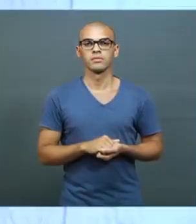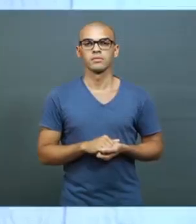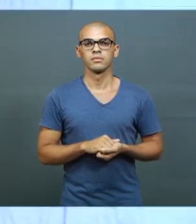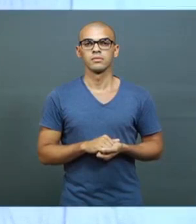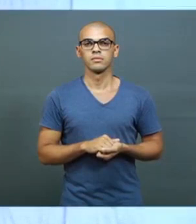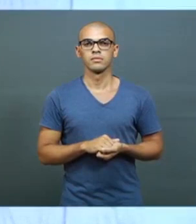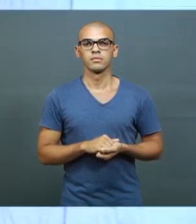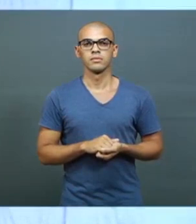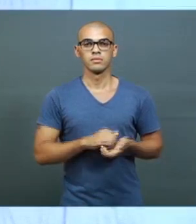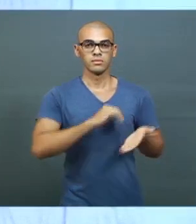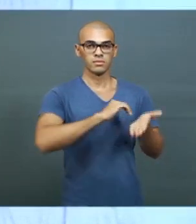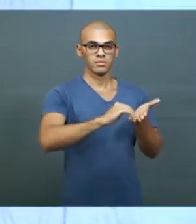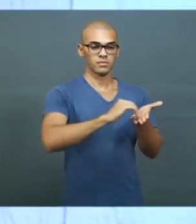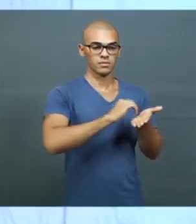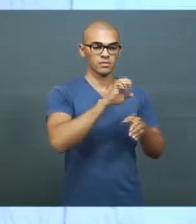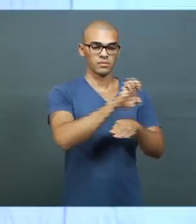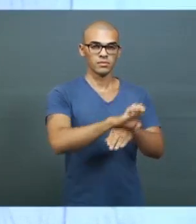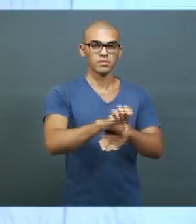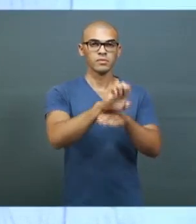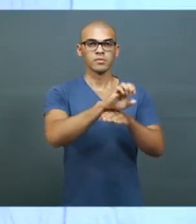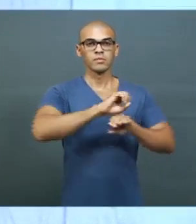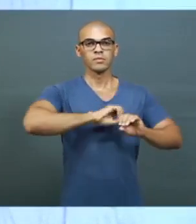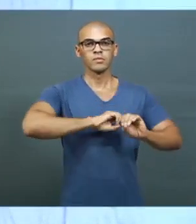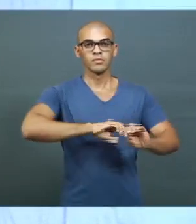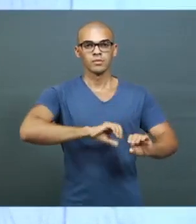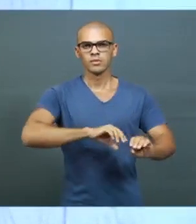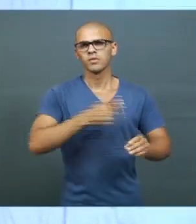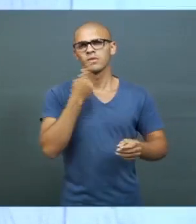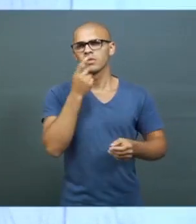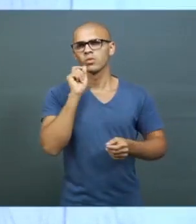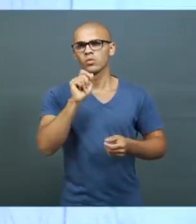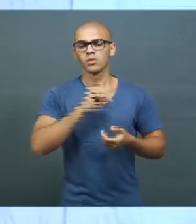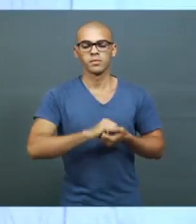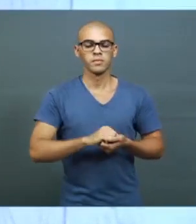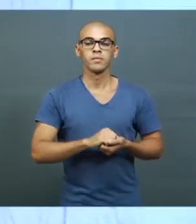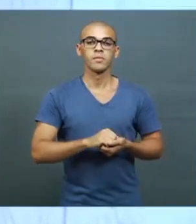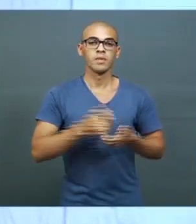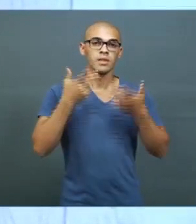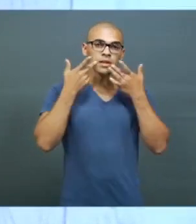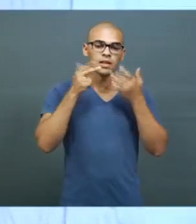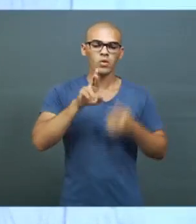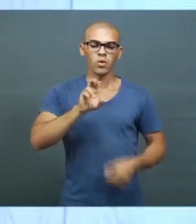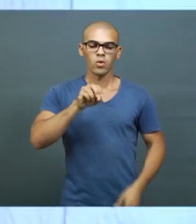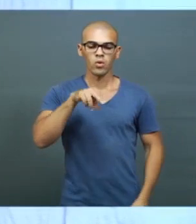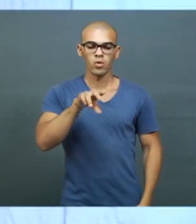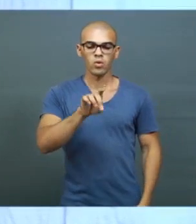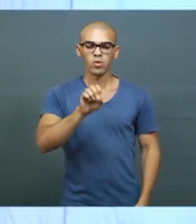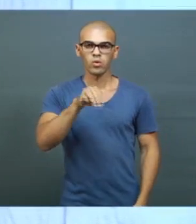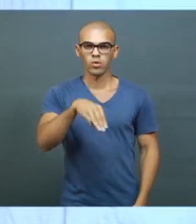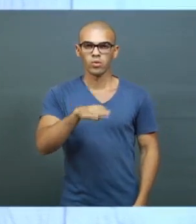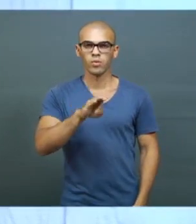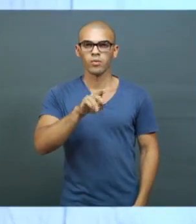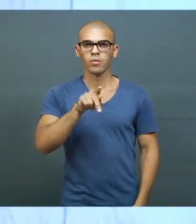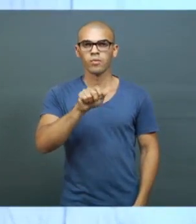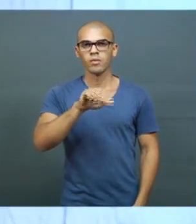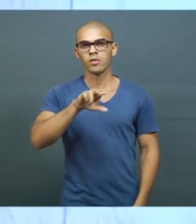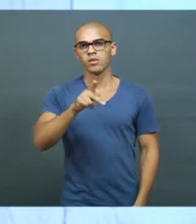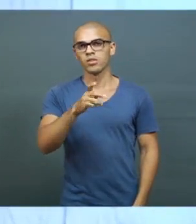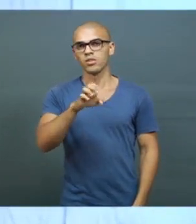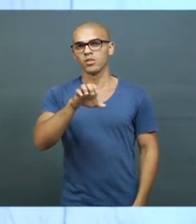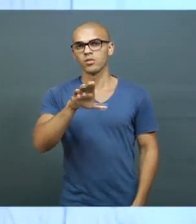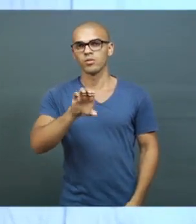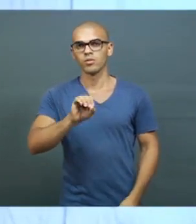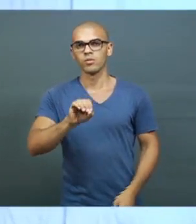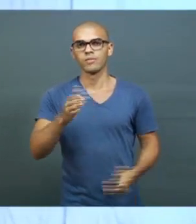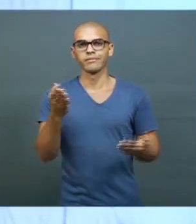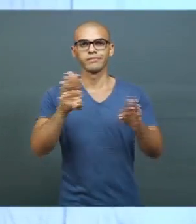A Secretaria de Estado de Educação informa que o Teatro Rondon Pacheco, sob administração da Escola Estadual Bueno Brandão, foi interditada